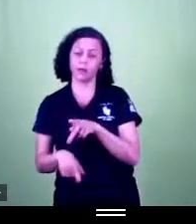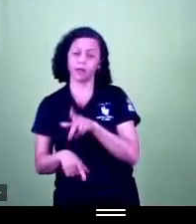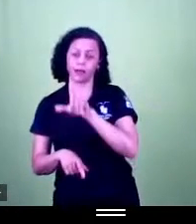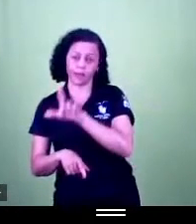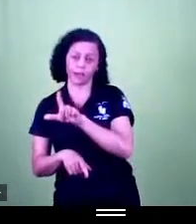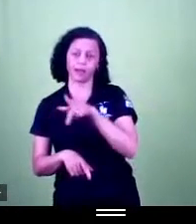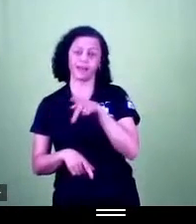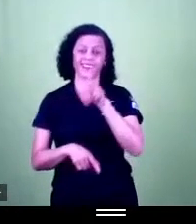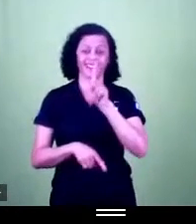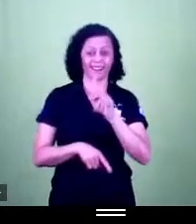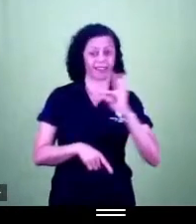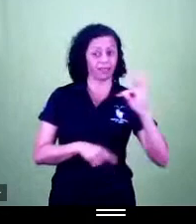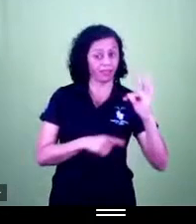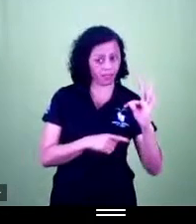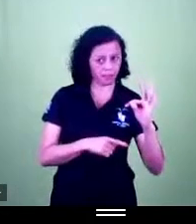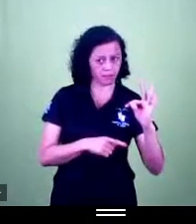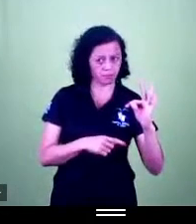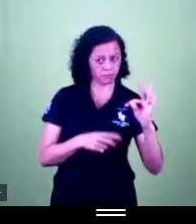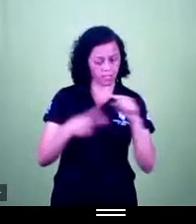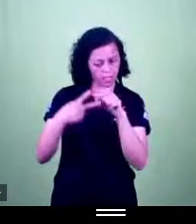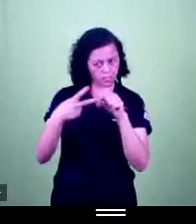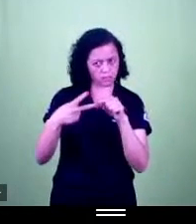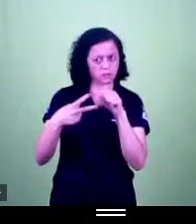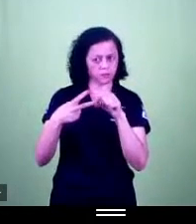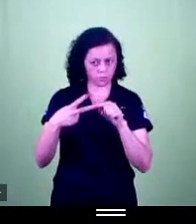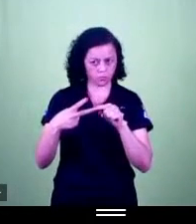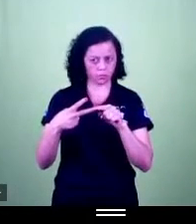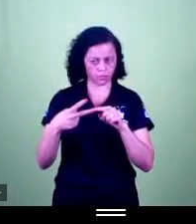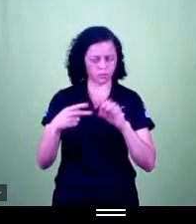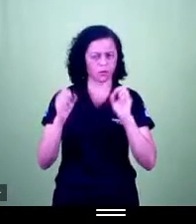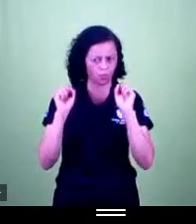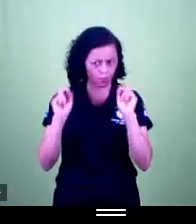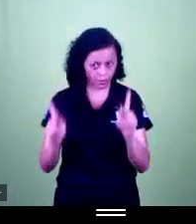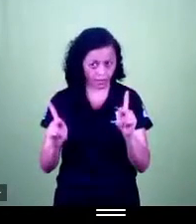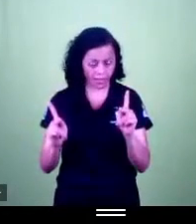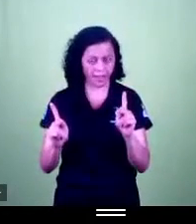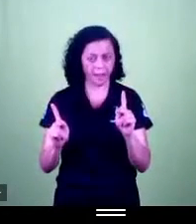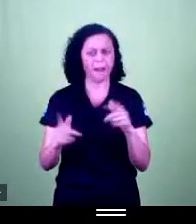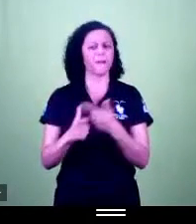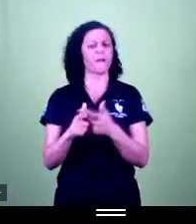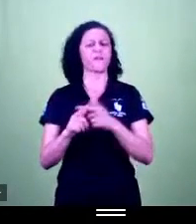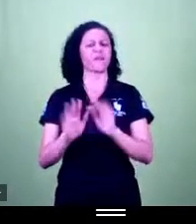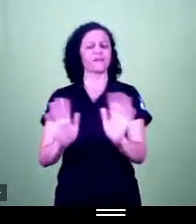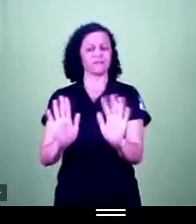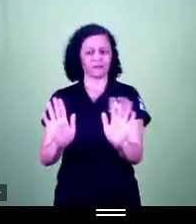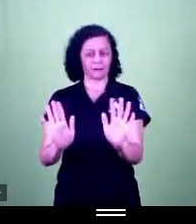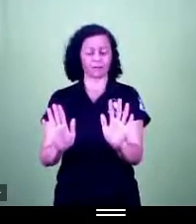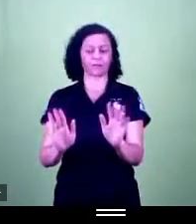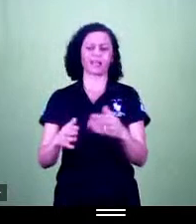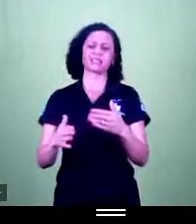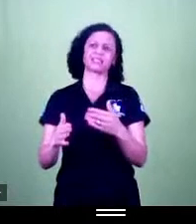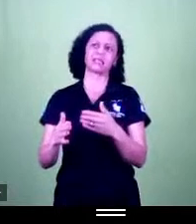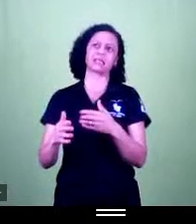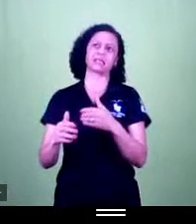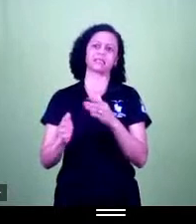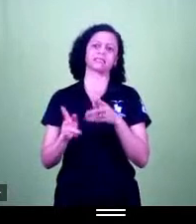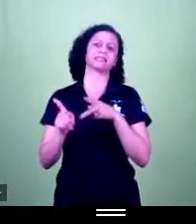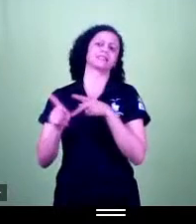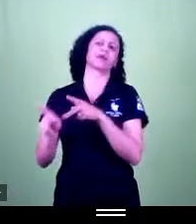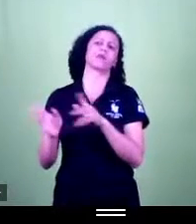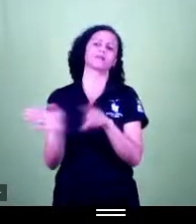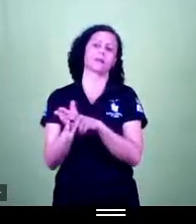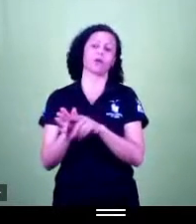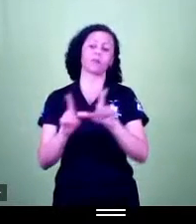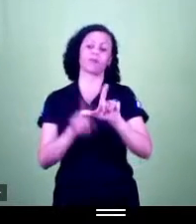Mas, enfim, né, isso não será o maior dos problemas, posso te garantir, né, a sequência aí das letras. O importante é a